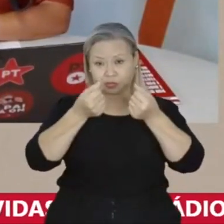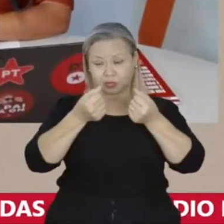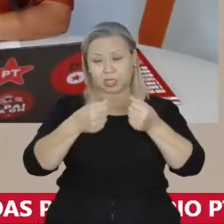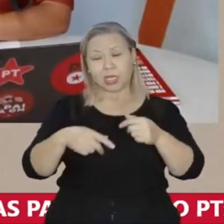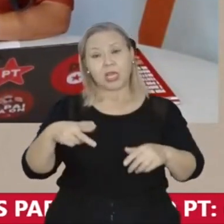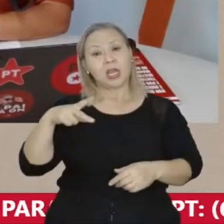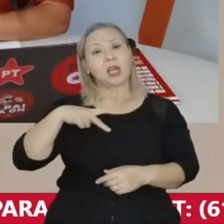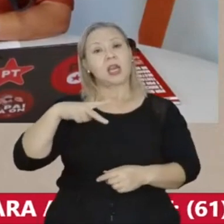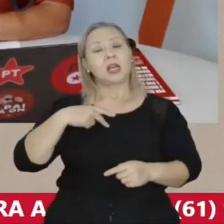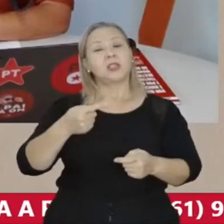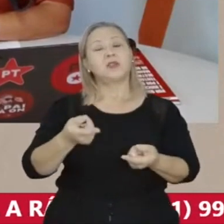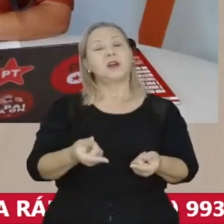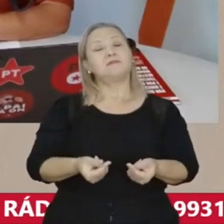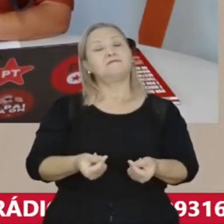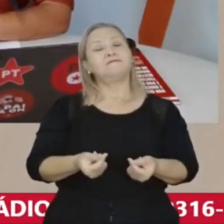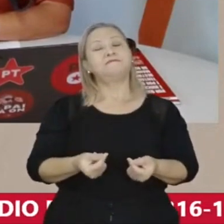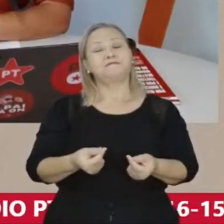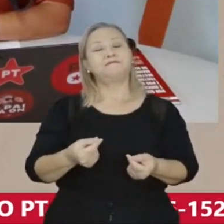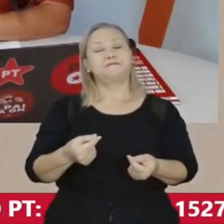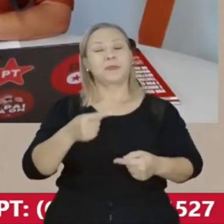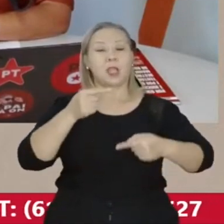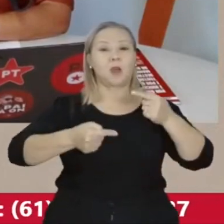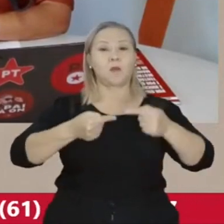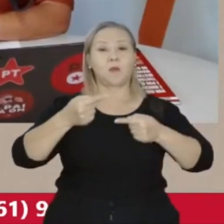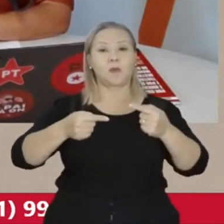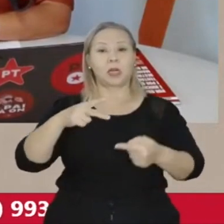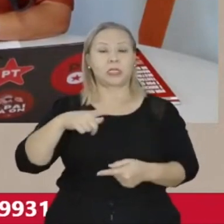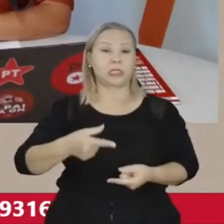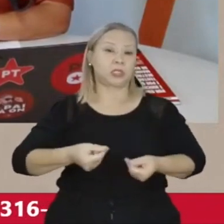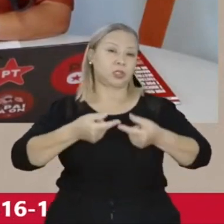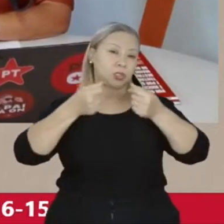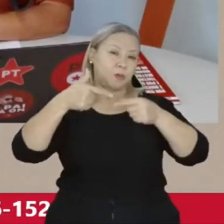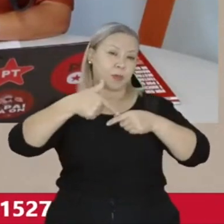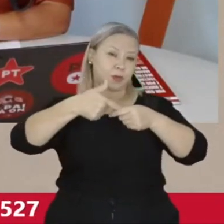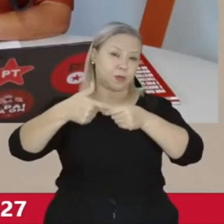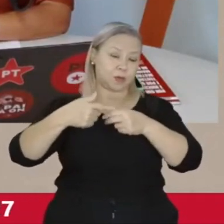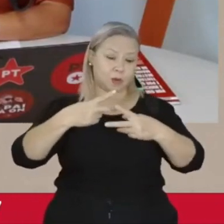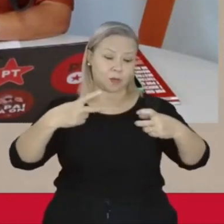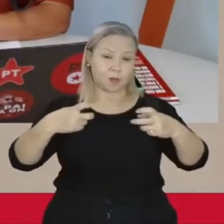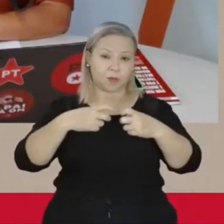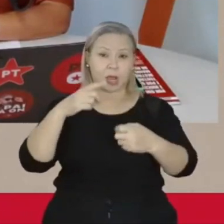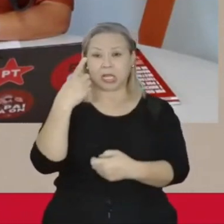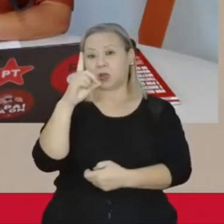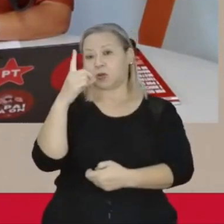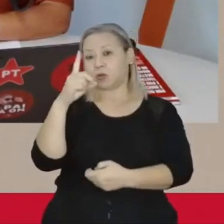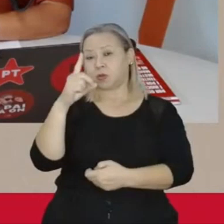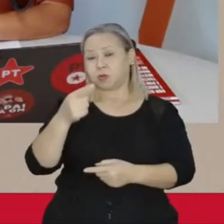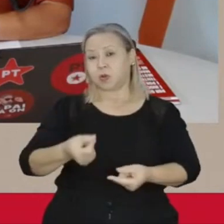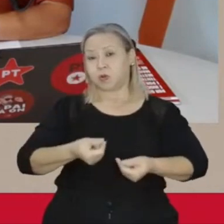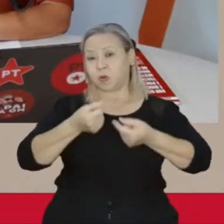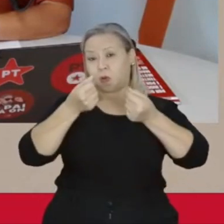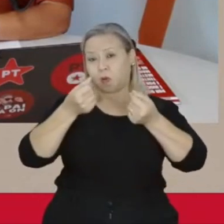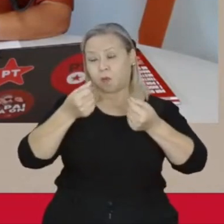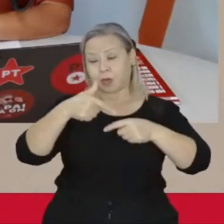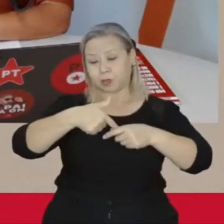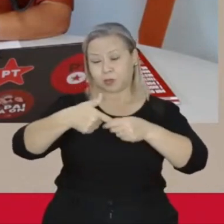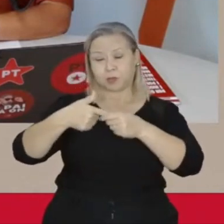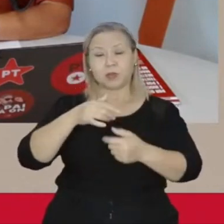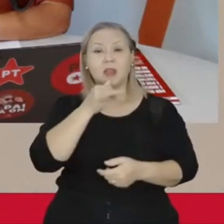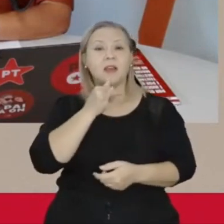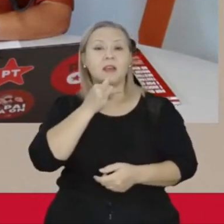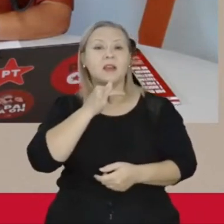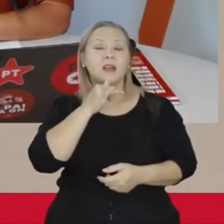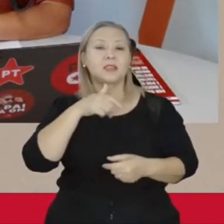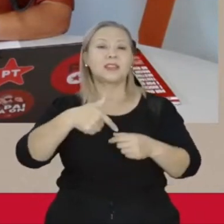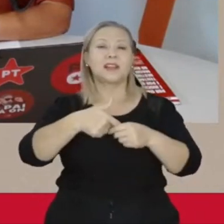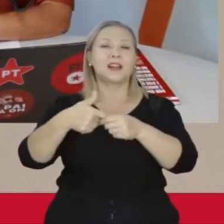sua política de preço de combustíveis. A Petrobras dolarizando o preço de combustíveis, por exemplo, a gasolina no passado foi o item